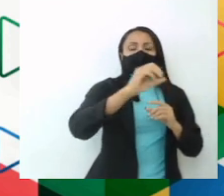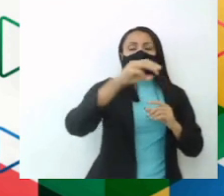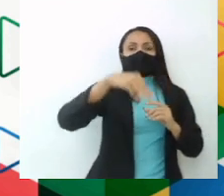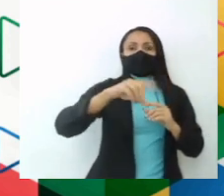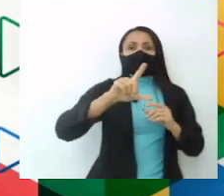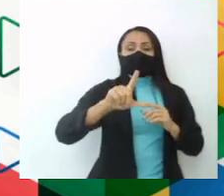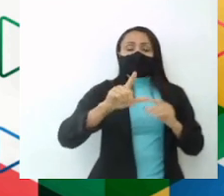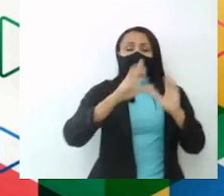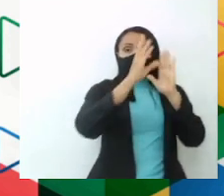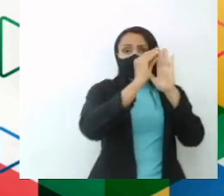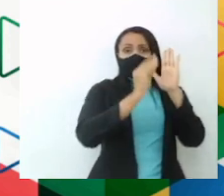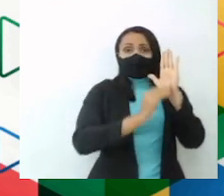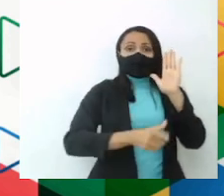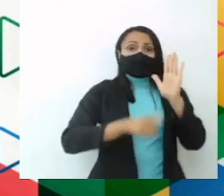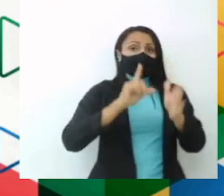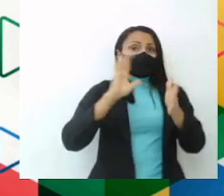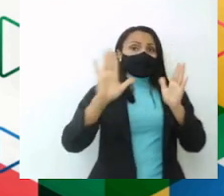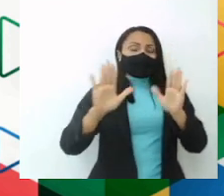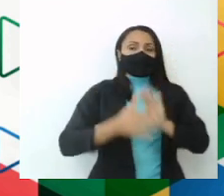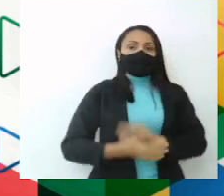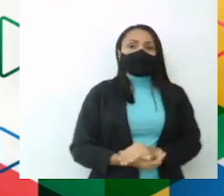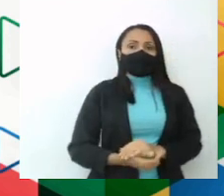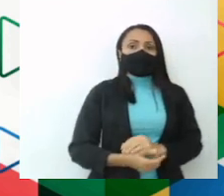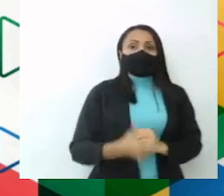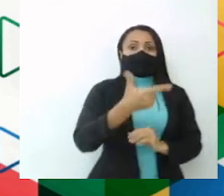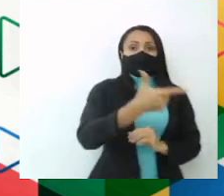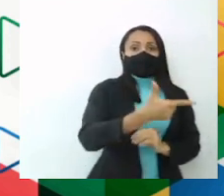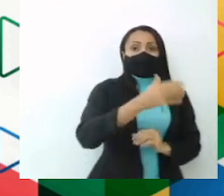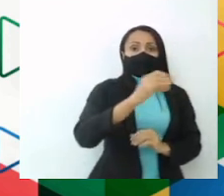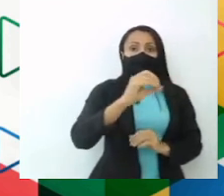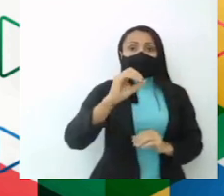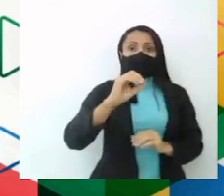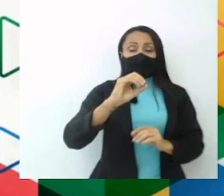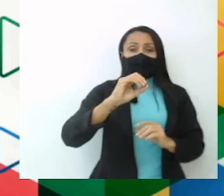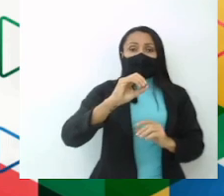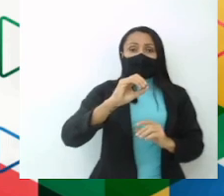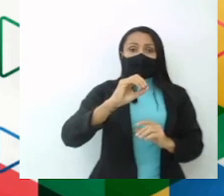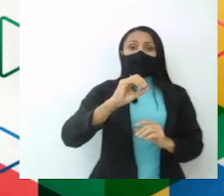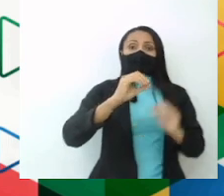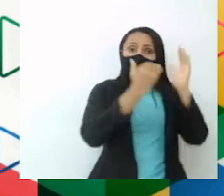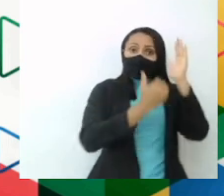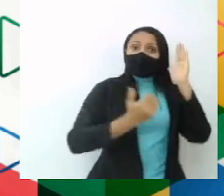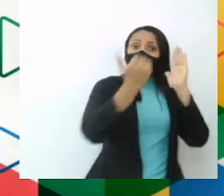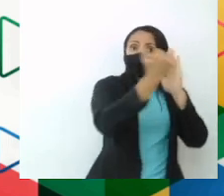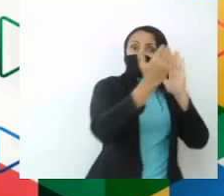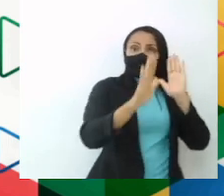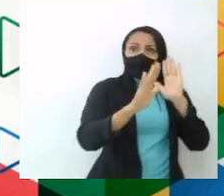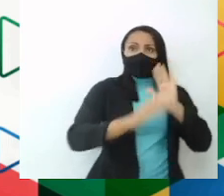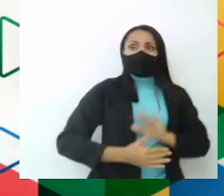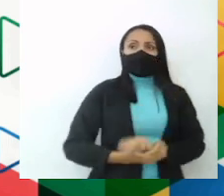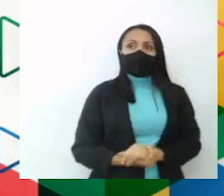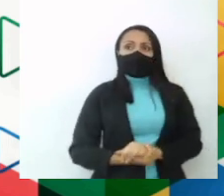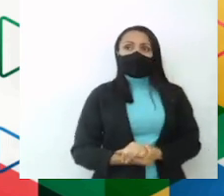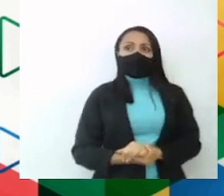ao modelo anterior. É 200 ml a mais. Tinha 500 mais 200, agora a capacidade vai